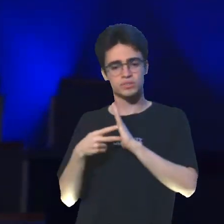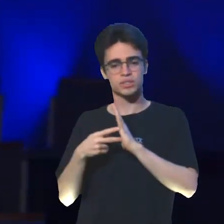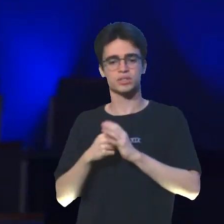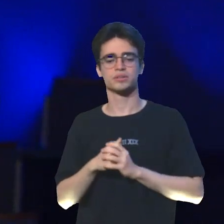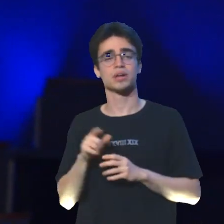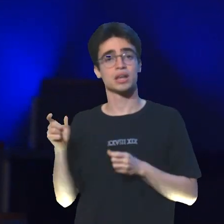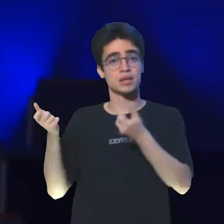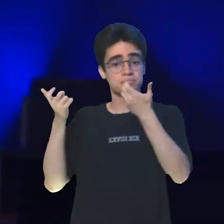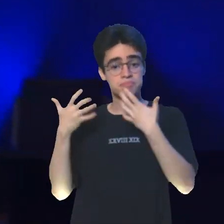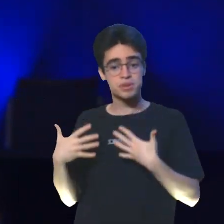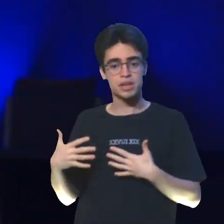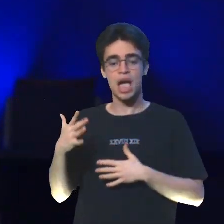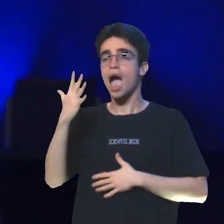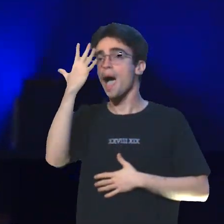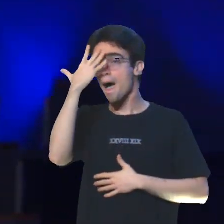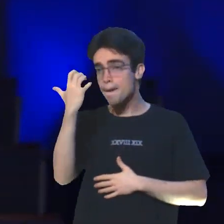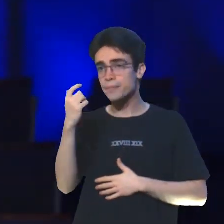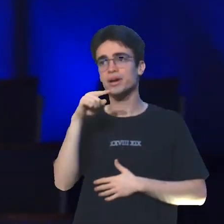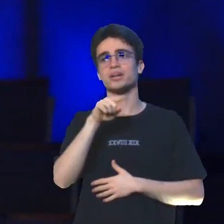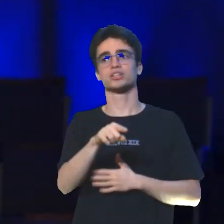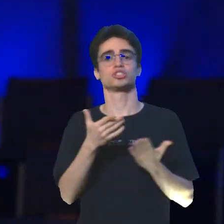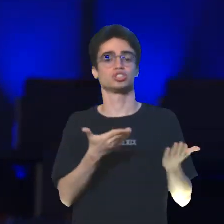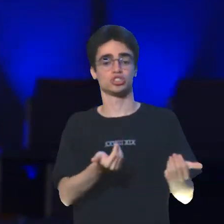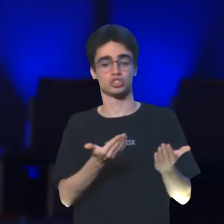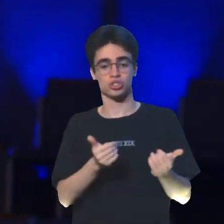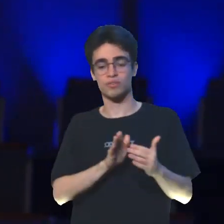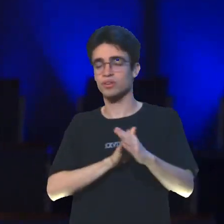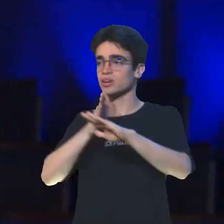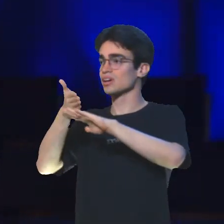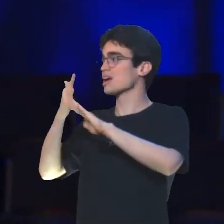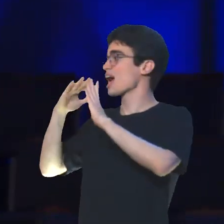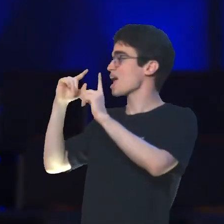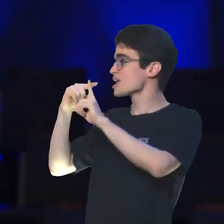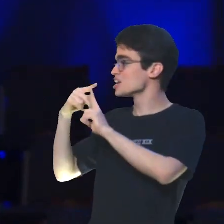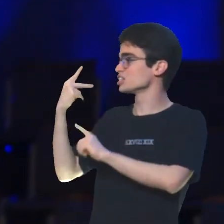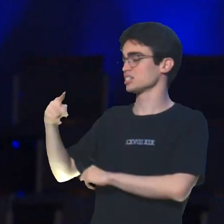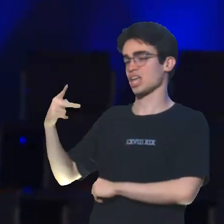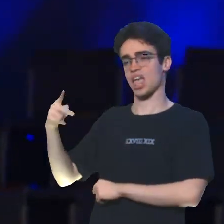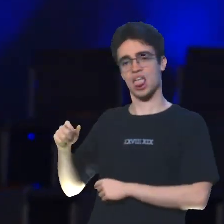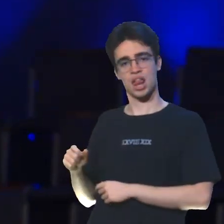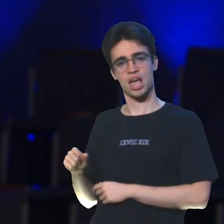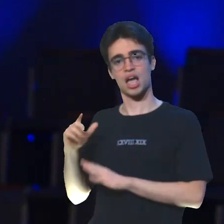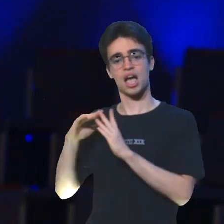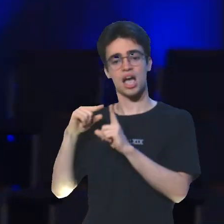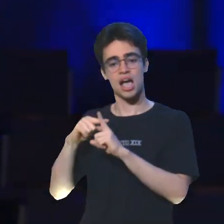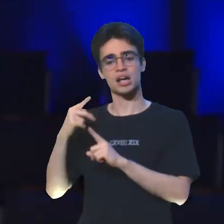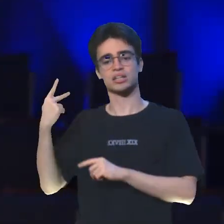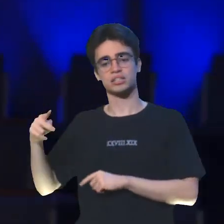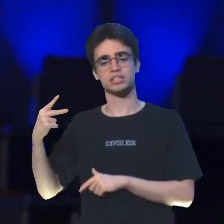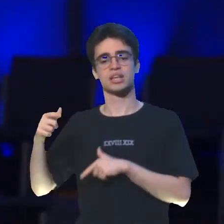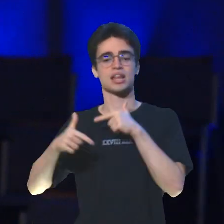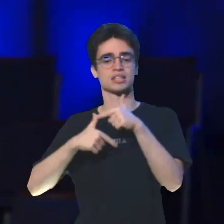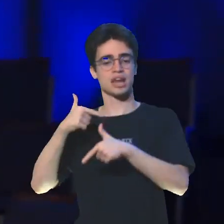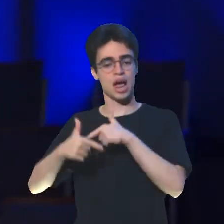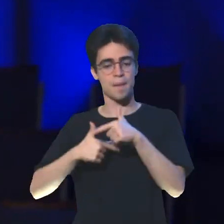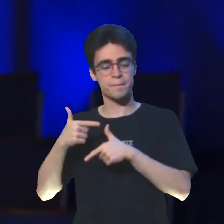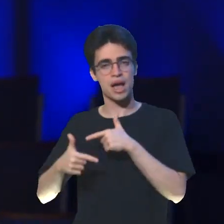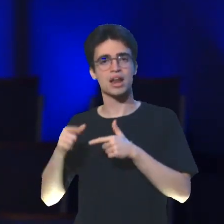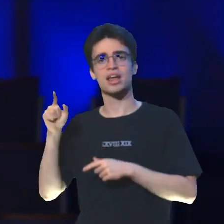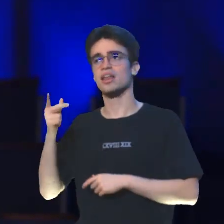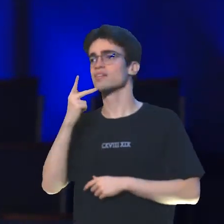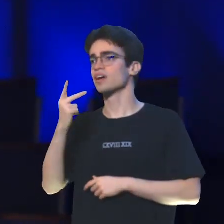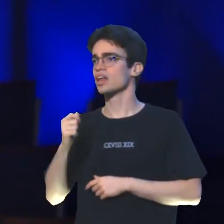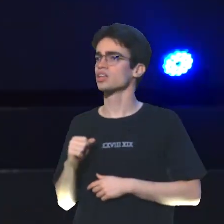E ele conta que no dia seguinte, esse jovem estava lá na igreja, onde ele congrega, onde ele trabalha, falando: